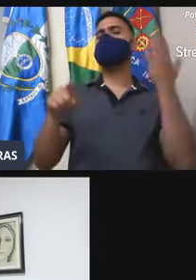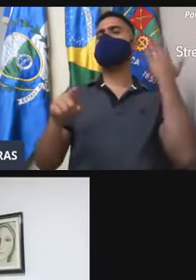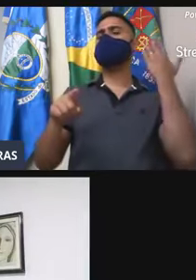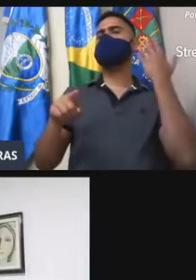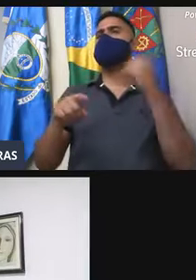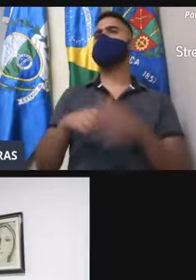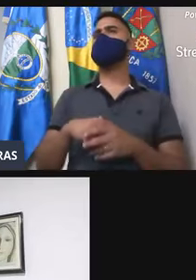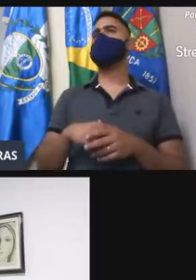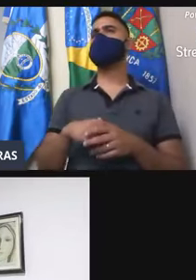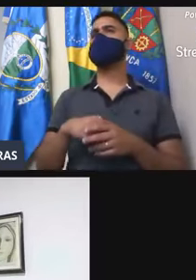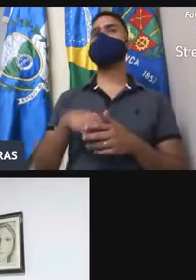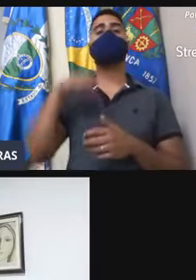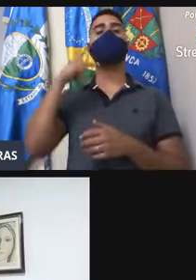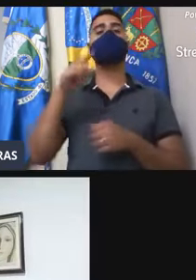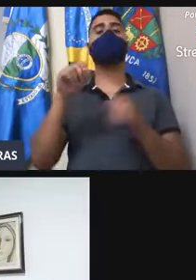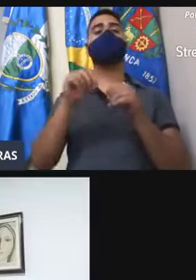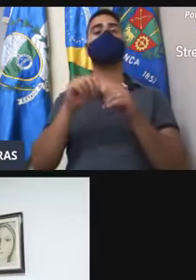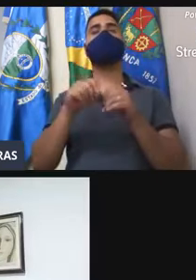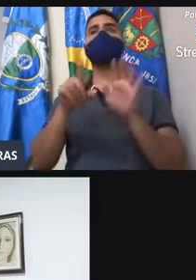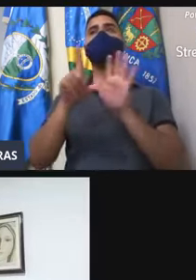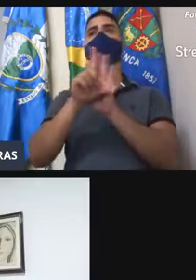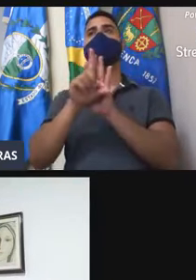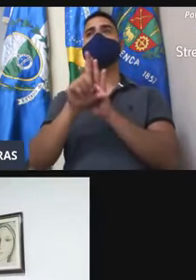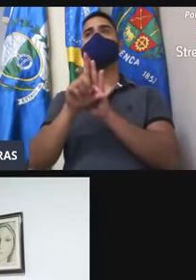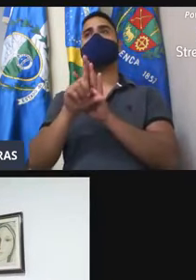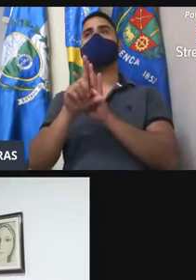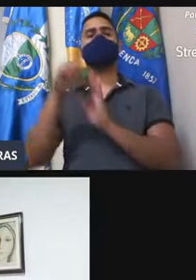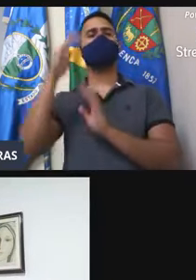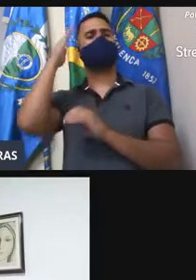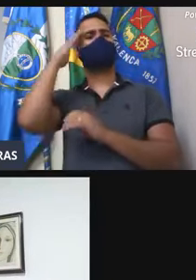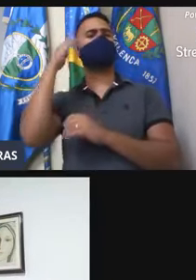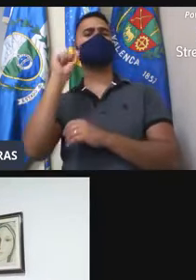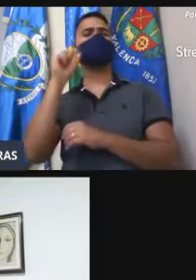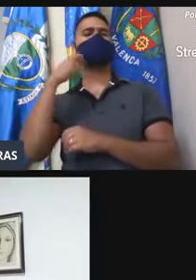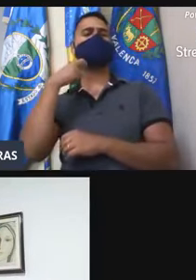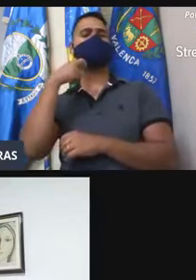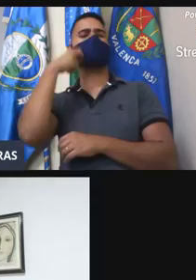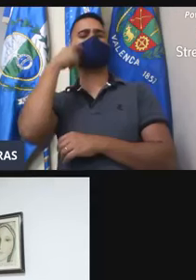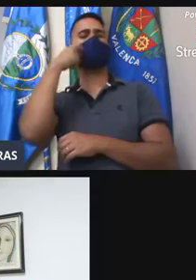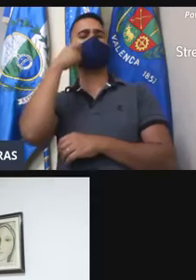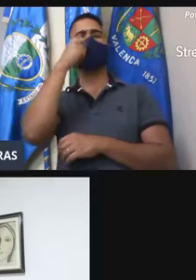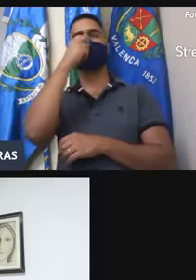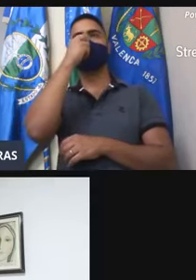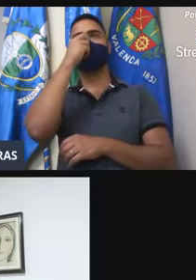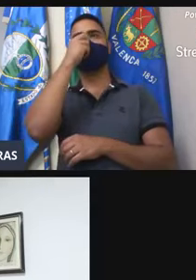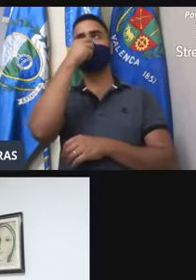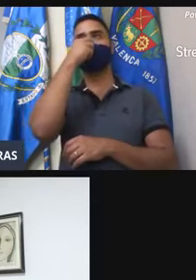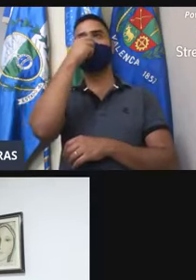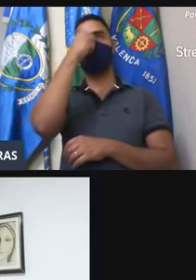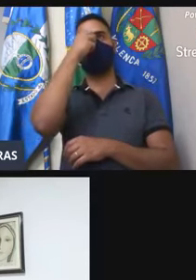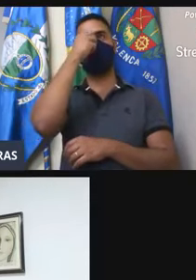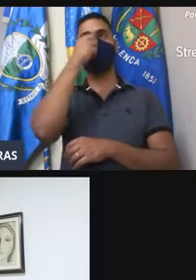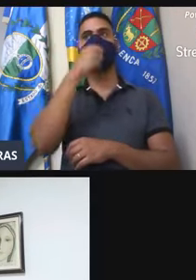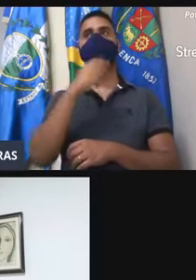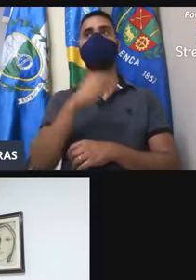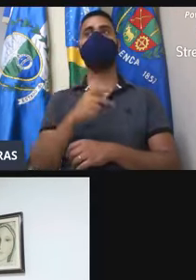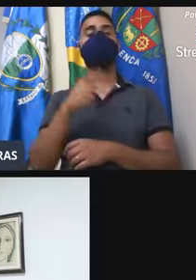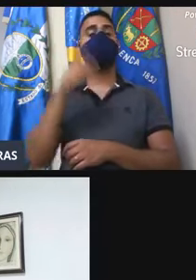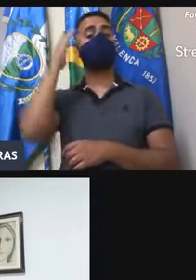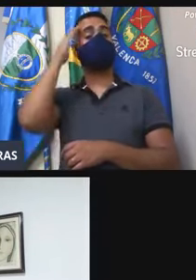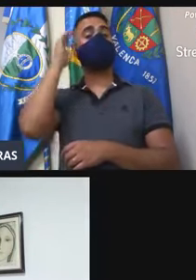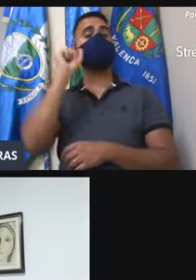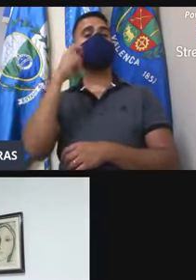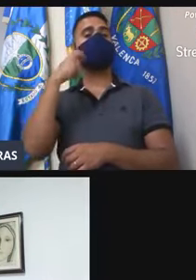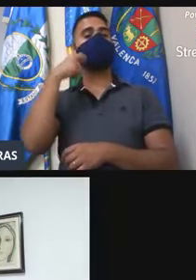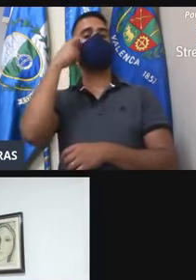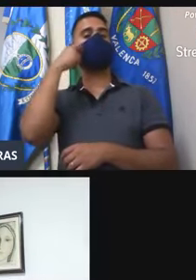vereador Rafael fez essa lei, eu falei, eu acho que é uma vergonha. Falei até com essas palavras mesmo, vou falar de novo. Eu acho que é uma